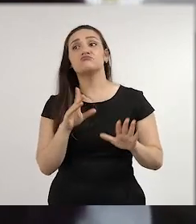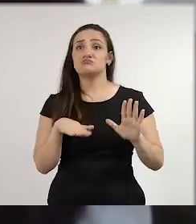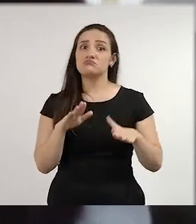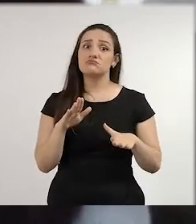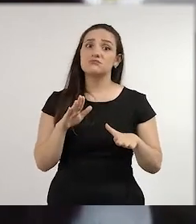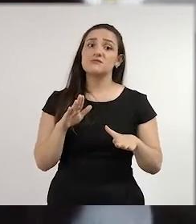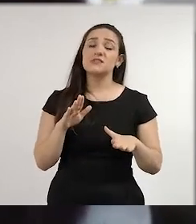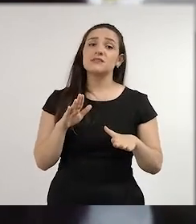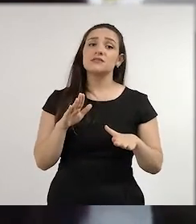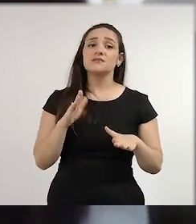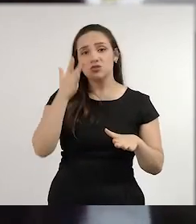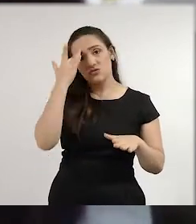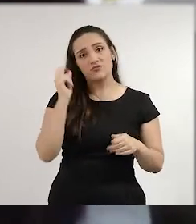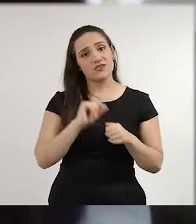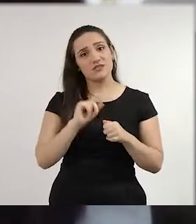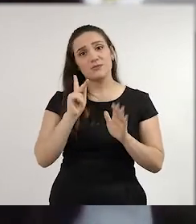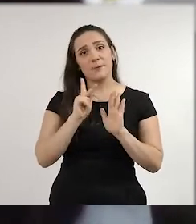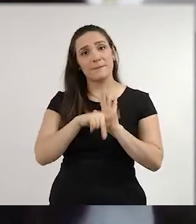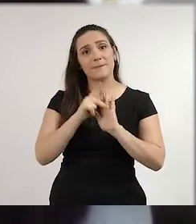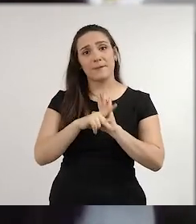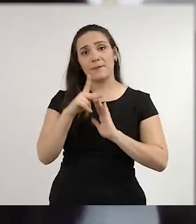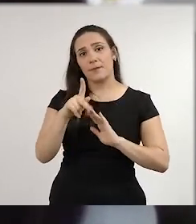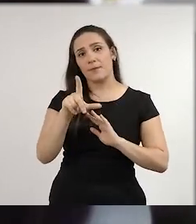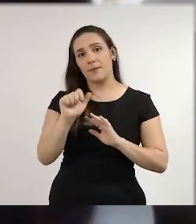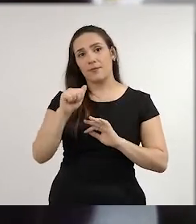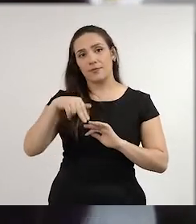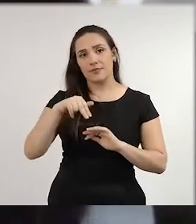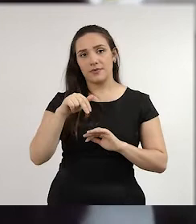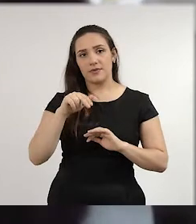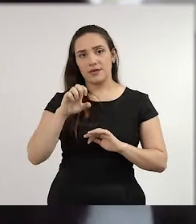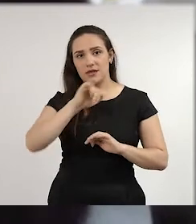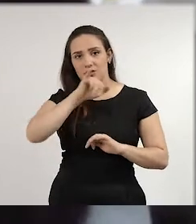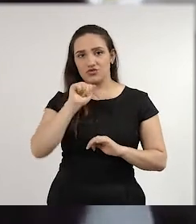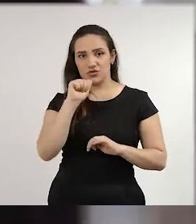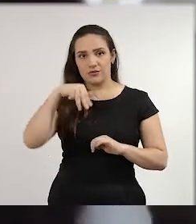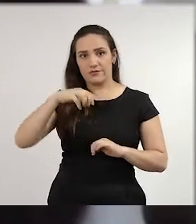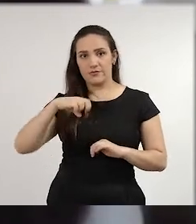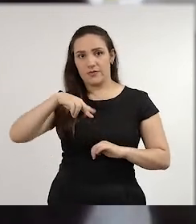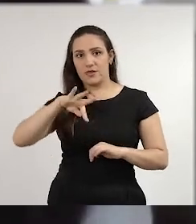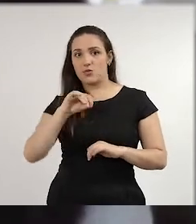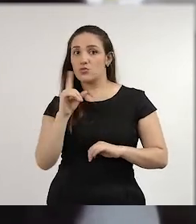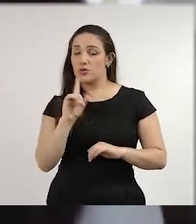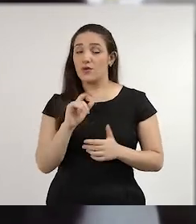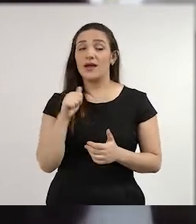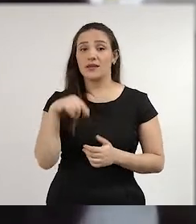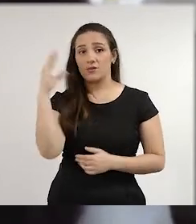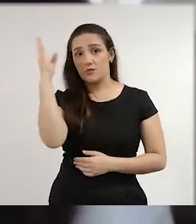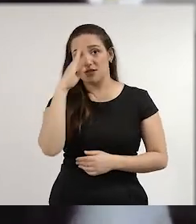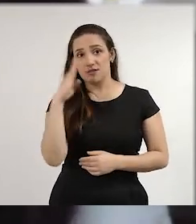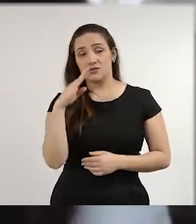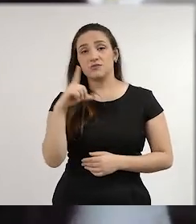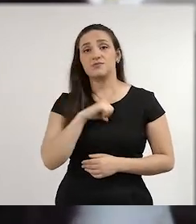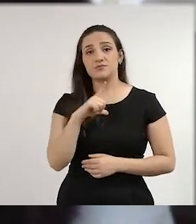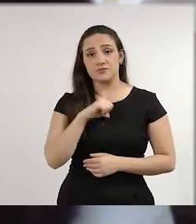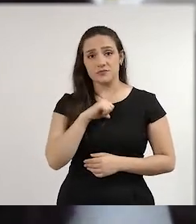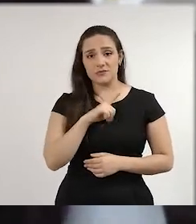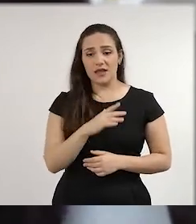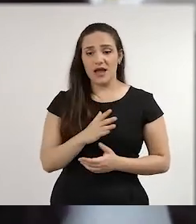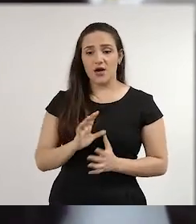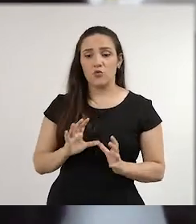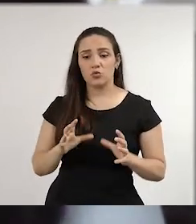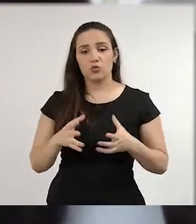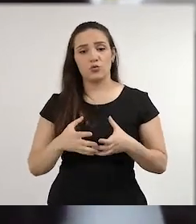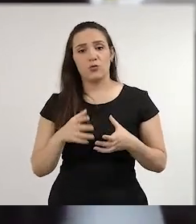o Ministério da Saúde, ele vê com muita preocupação. Aqui no Brasil, a gente tem a Federação Brasileira de Ginecologia e Obstetrícia